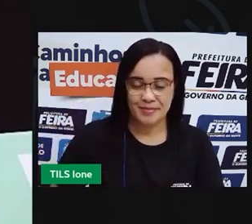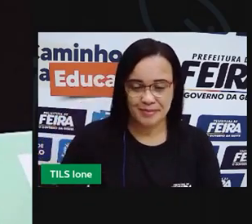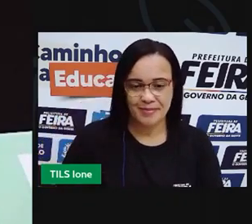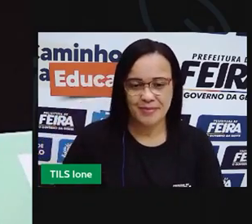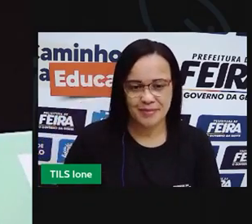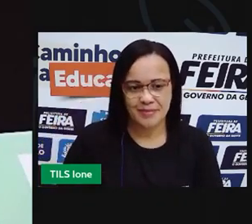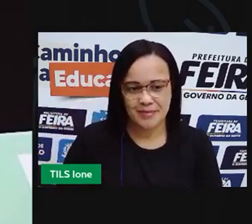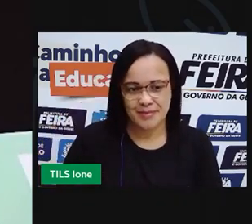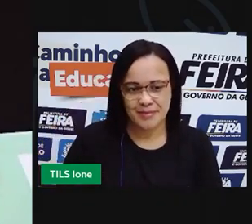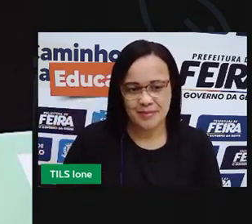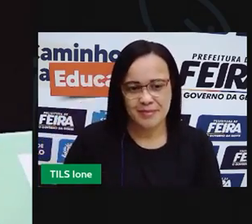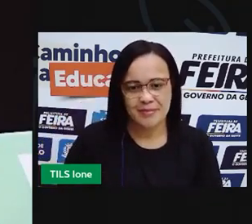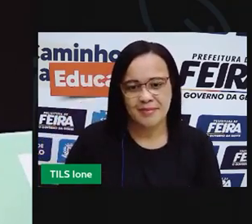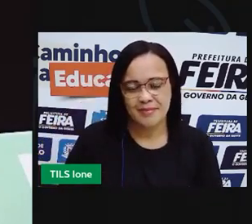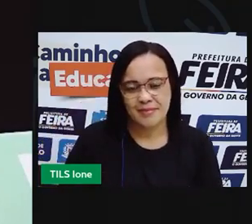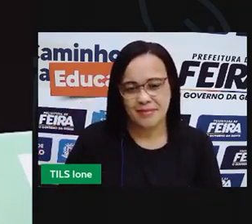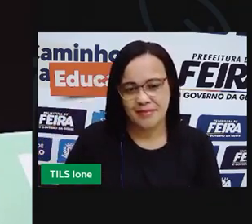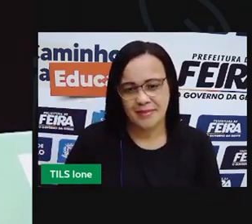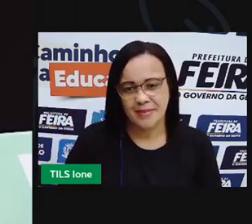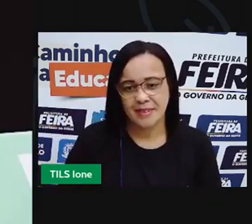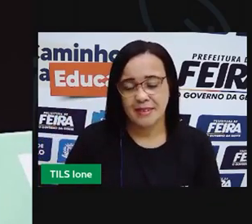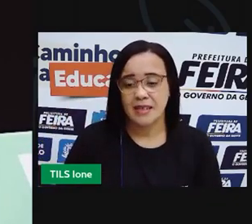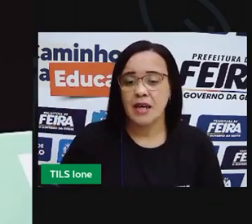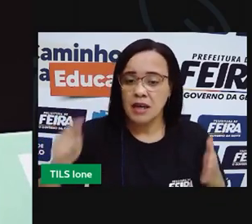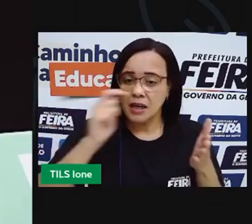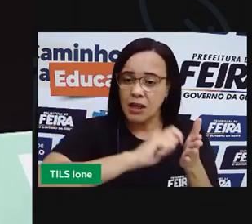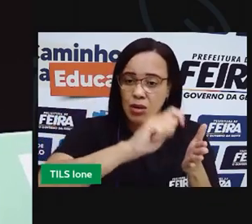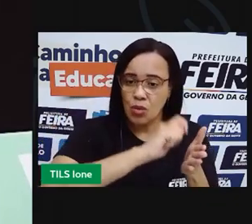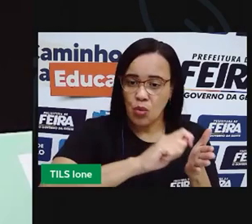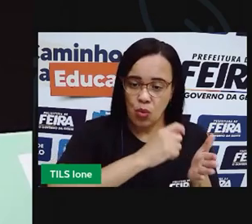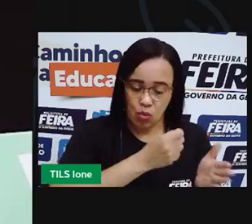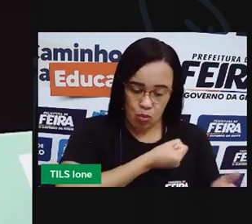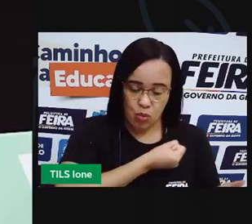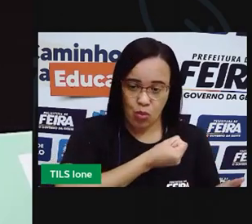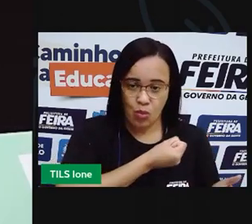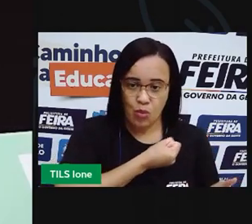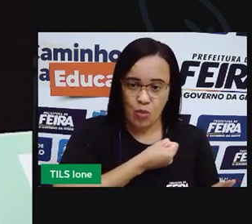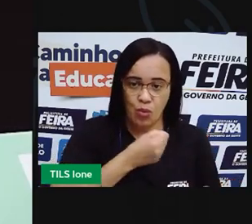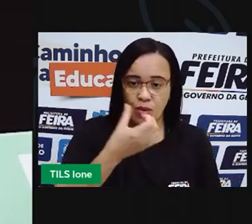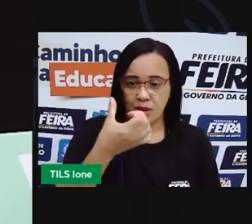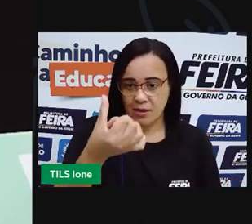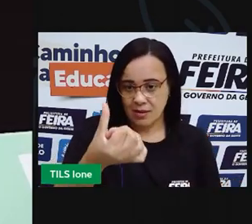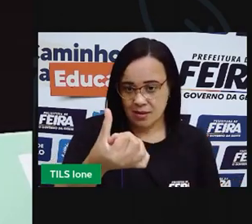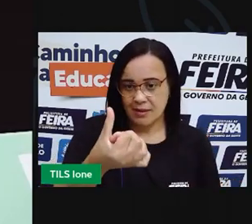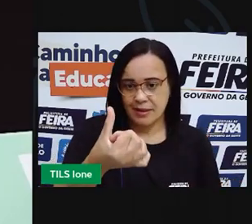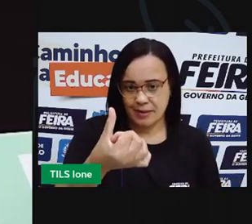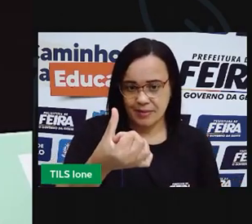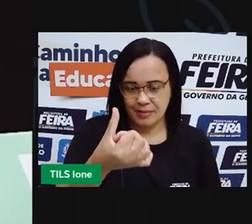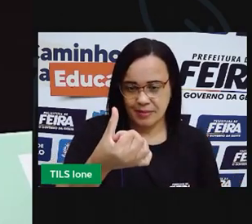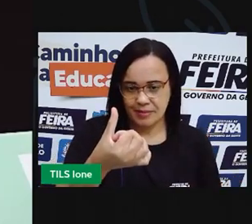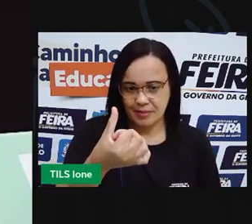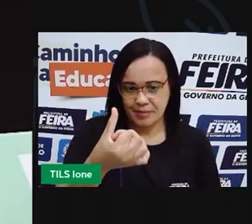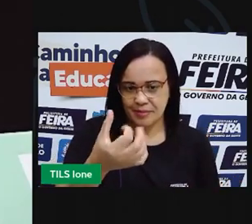Eu vou colocar aqui o número 6.